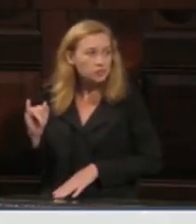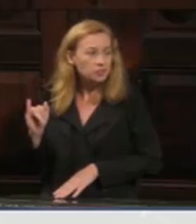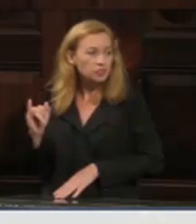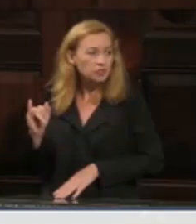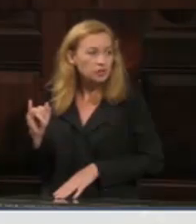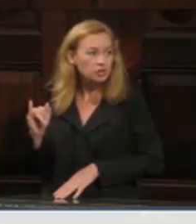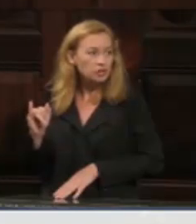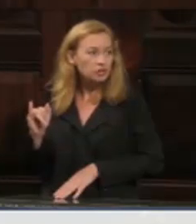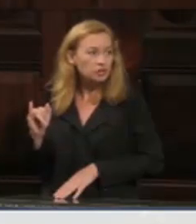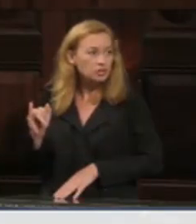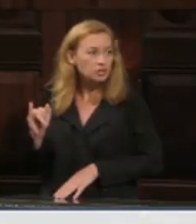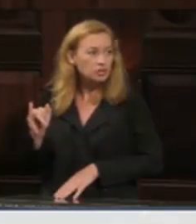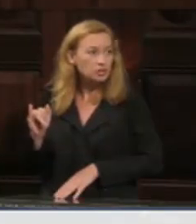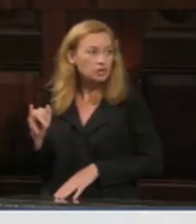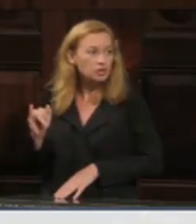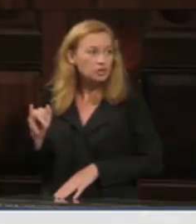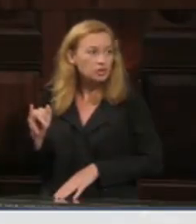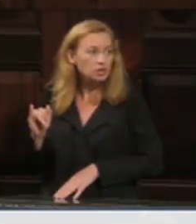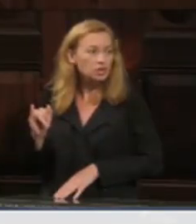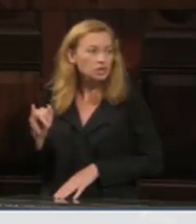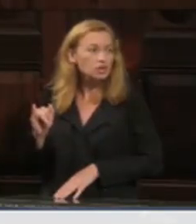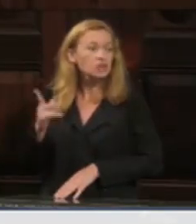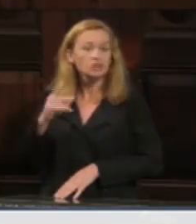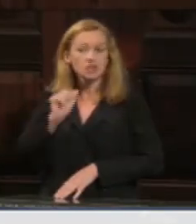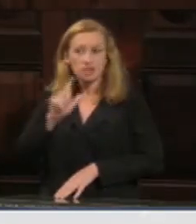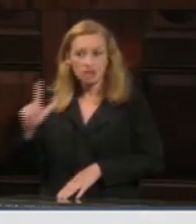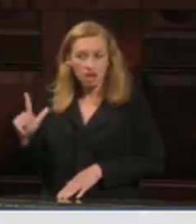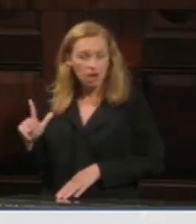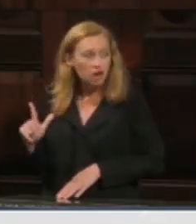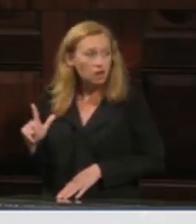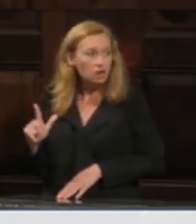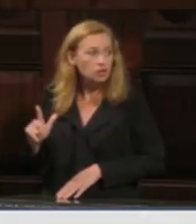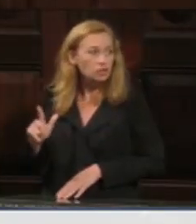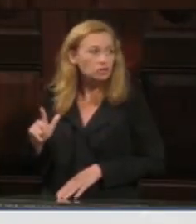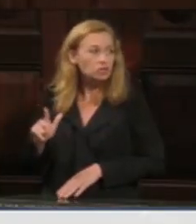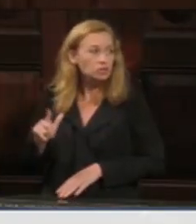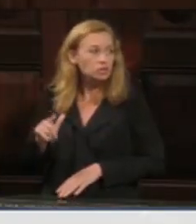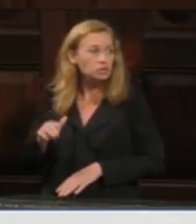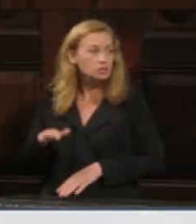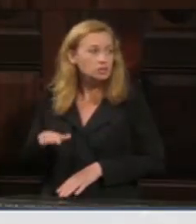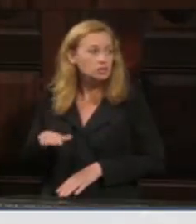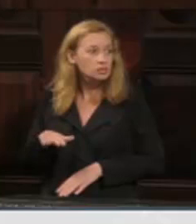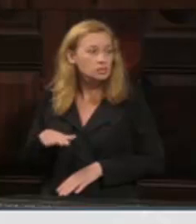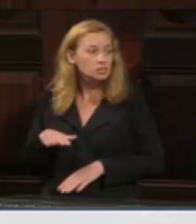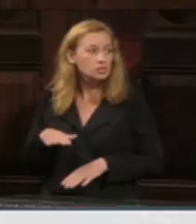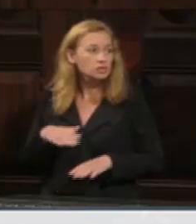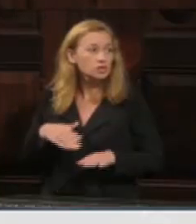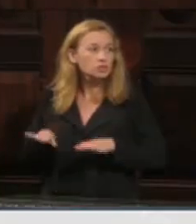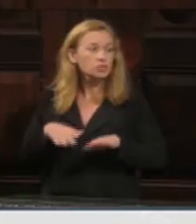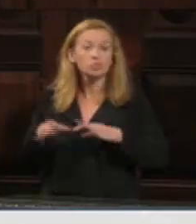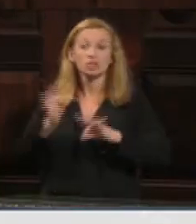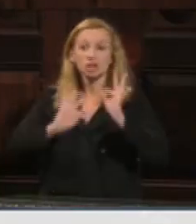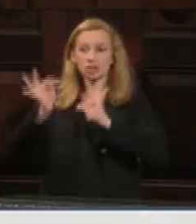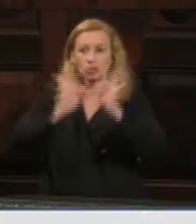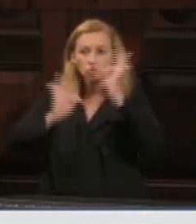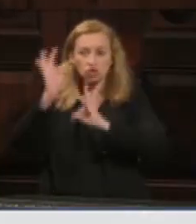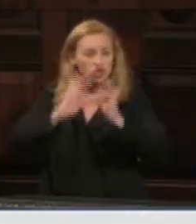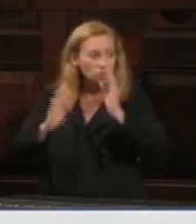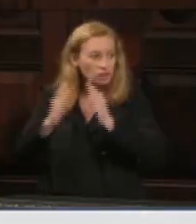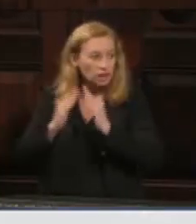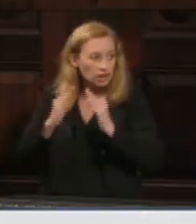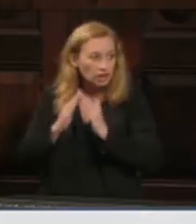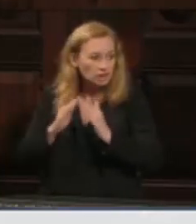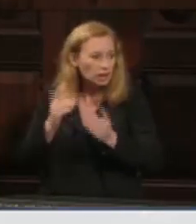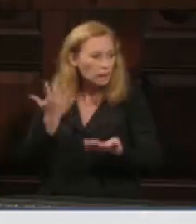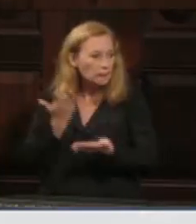da crise fiscal, Comissão Especial de Modernização de Tecnologia da Casa. A gente precisa acabar com esses